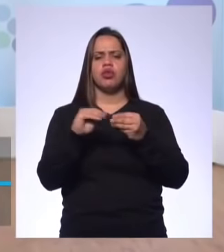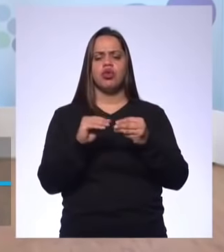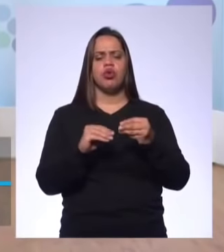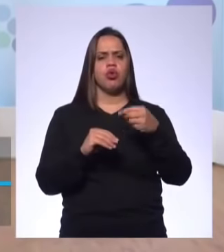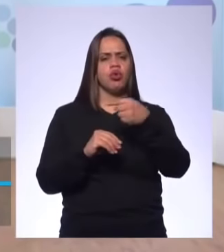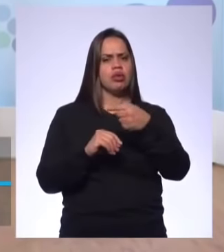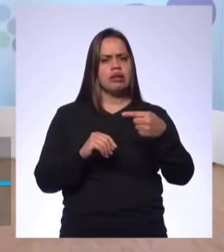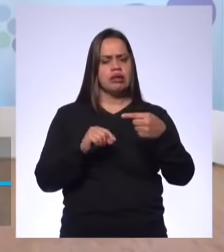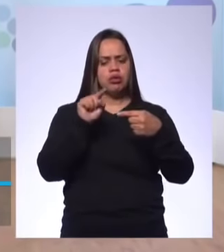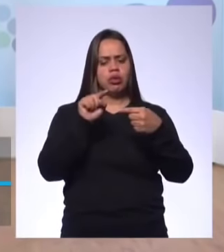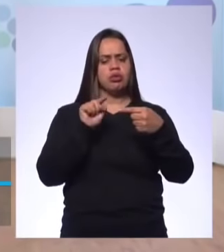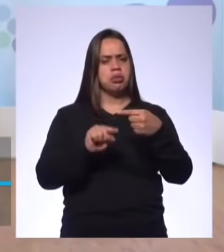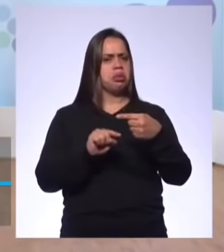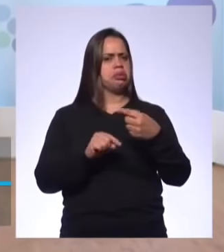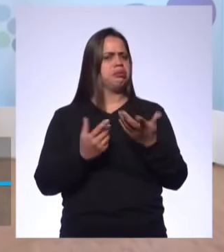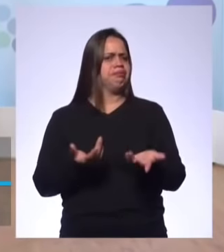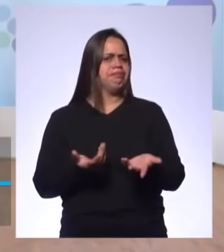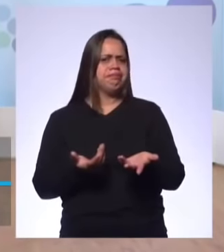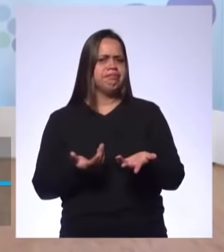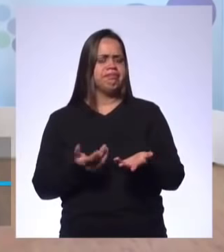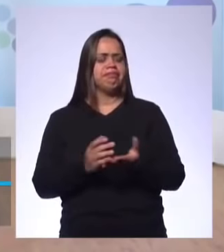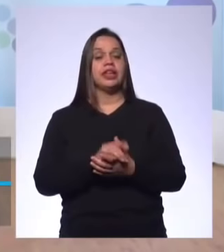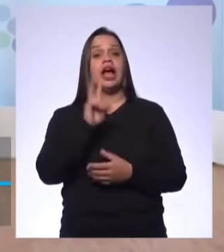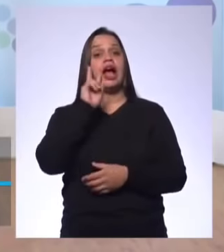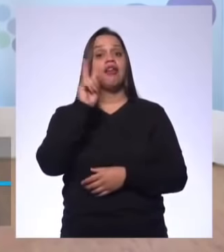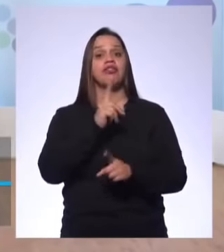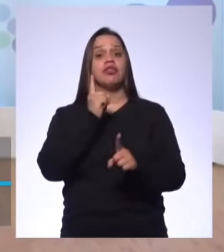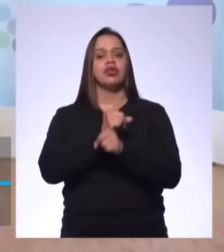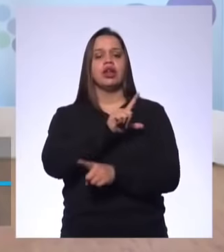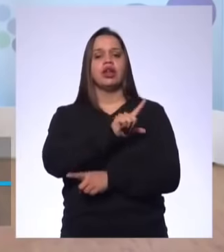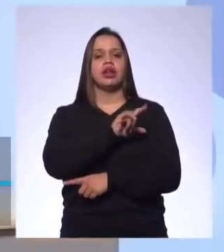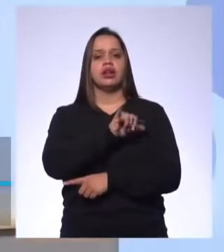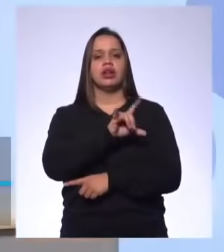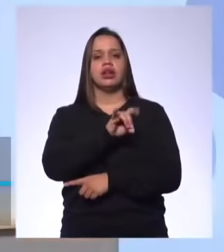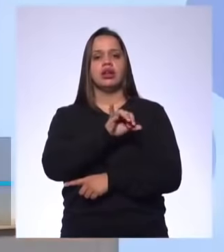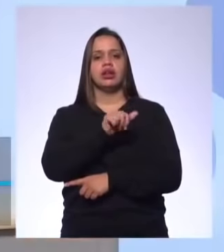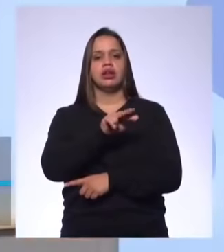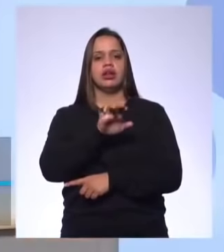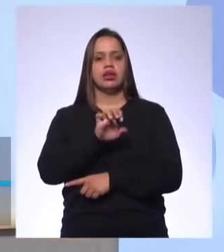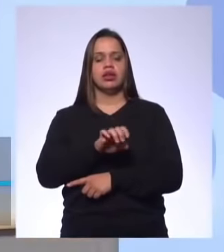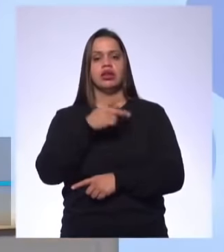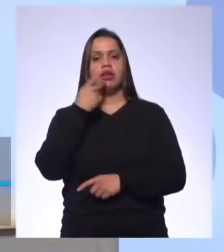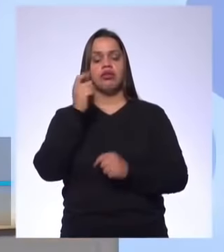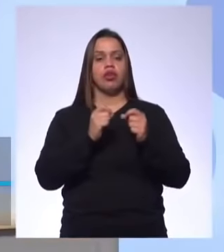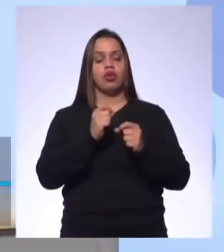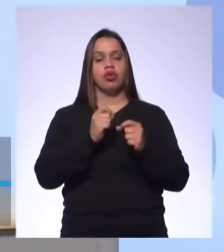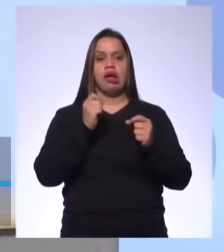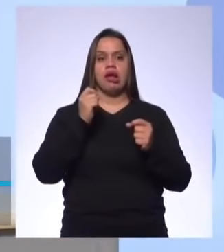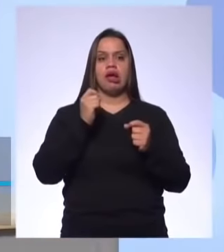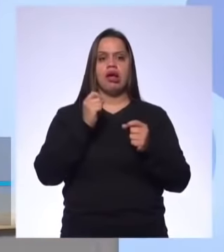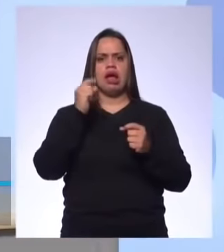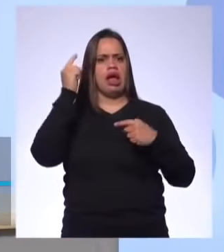travessão. Achei aqui. A Lidiane colocou enlouqueceu. Ah,